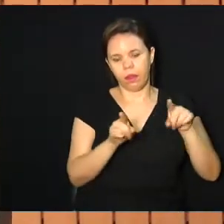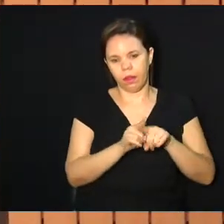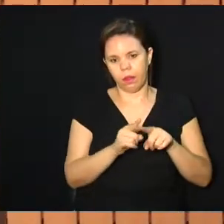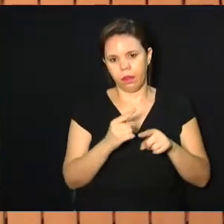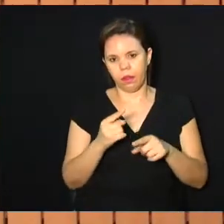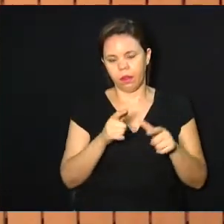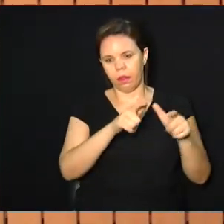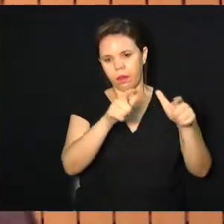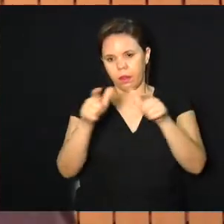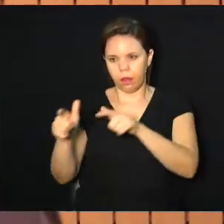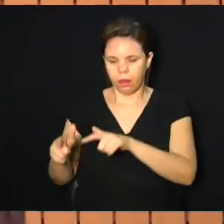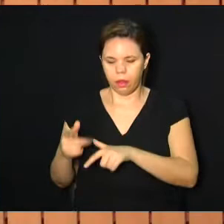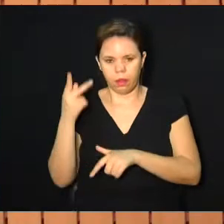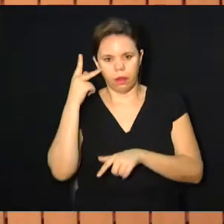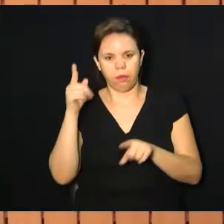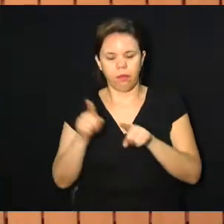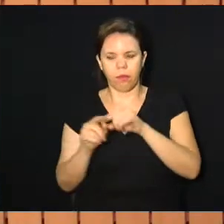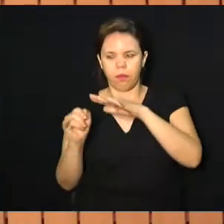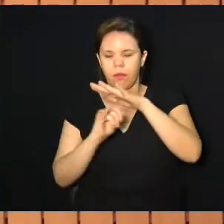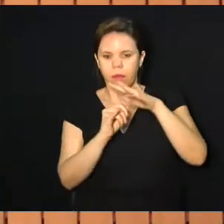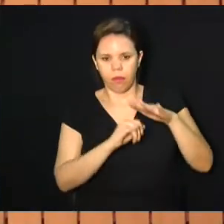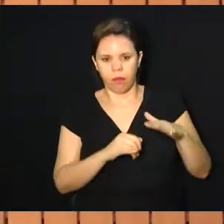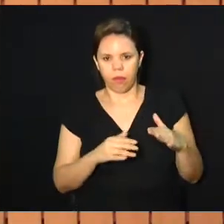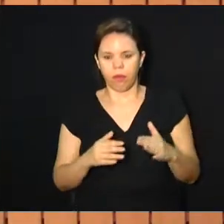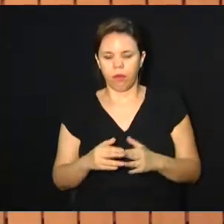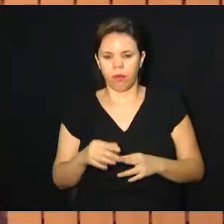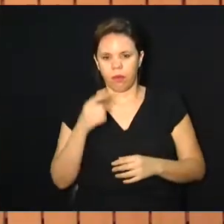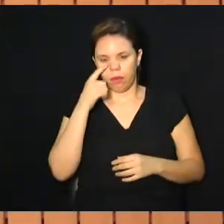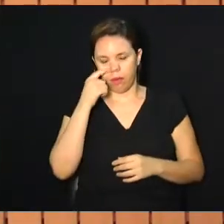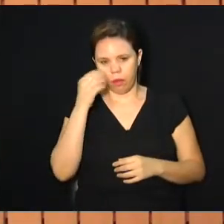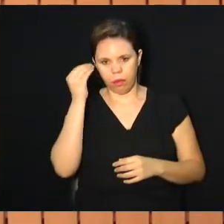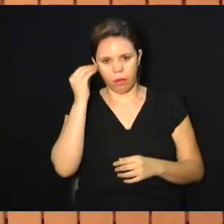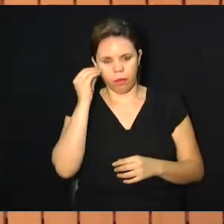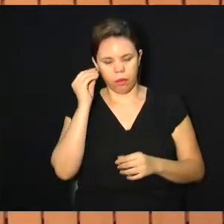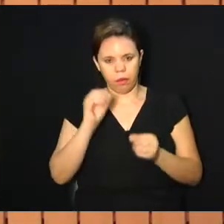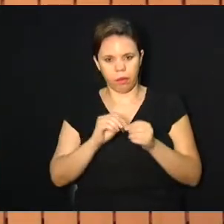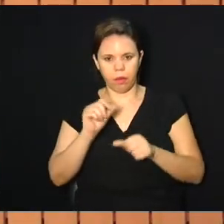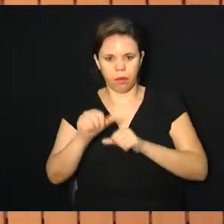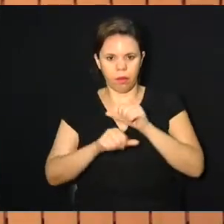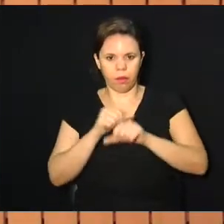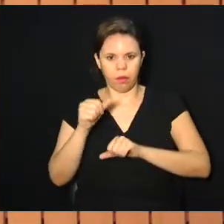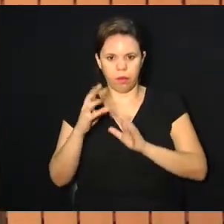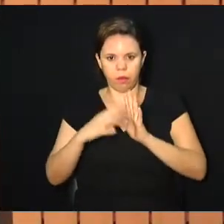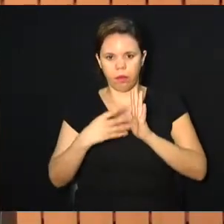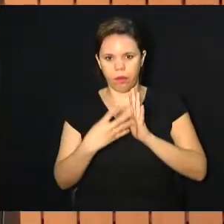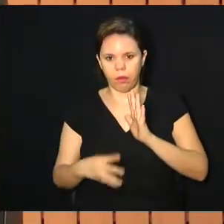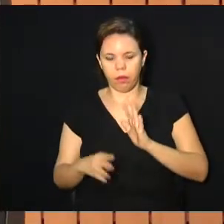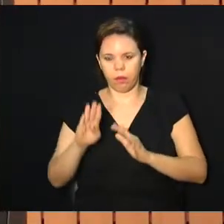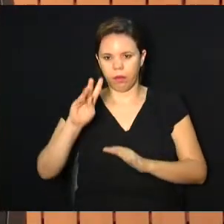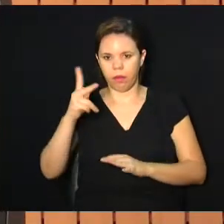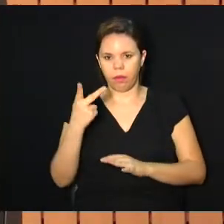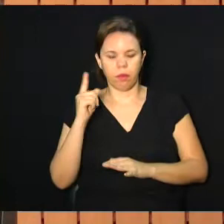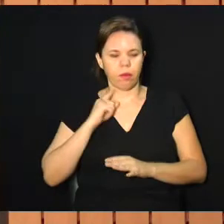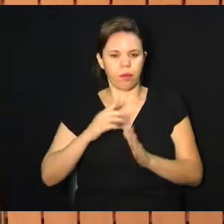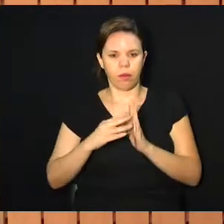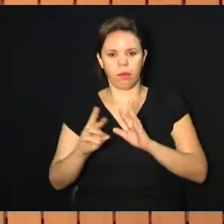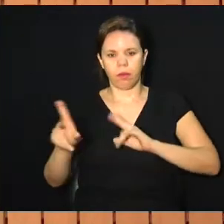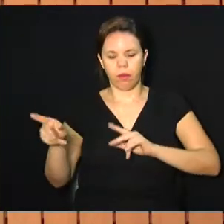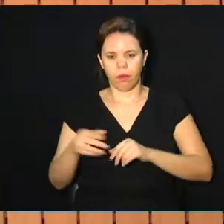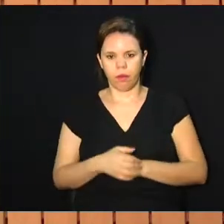Fluminense Regional São Paulo, e a gente vai tentar fazer desconstruir, né, planilhas de custo. A de BH tem um outro modelo